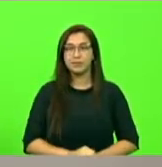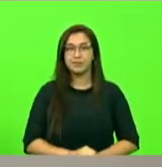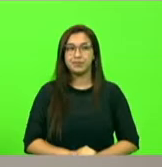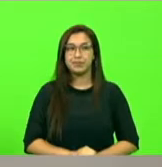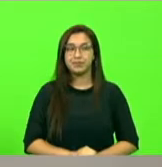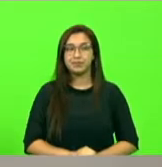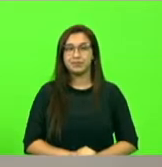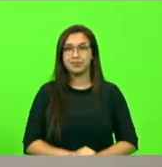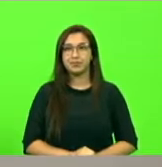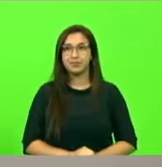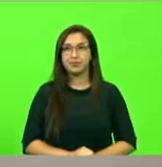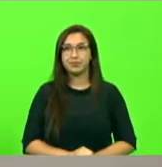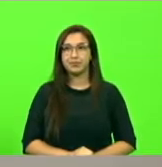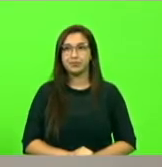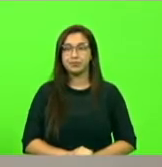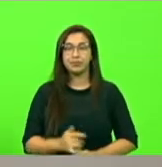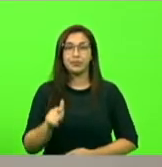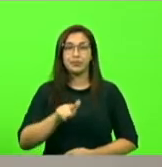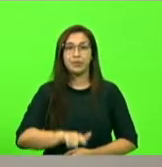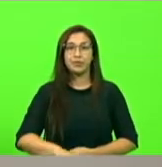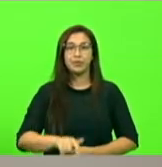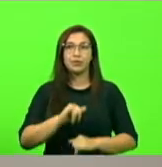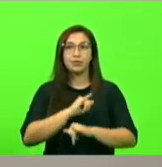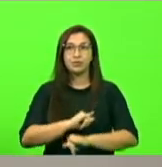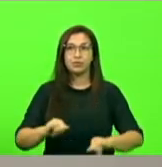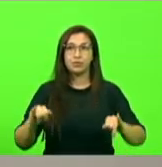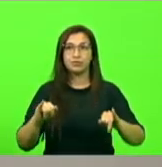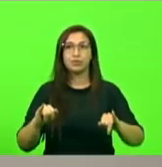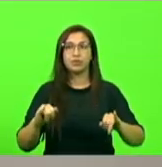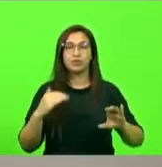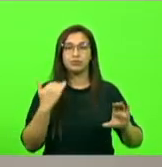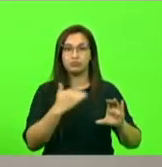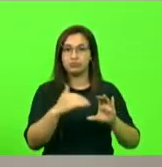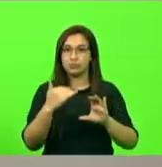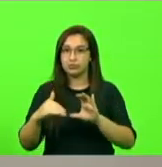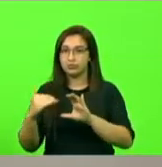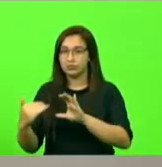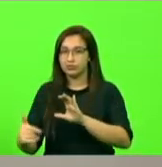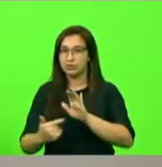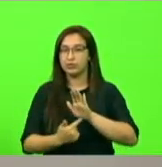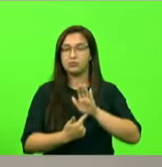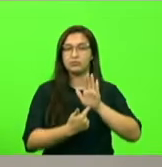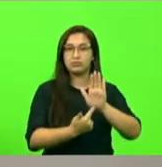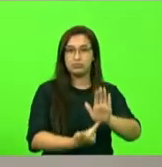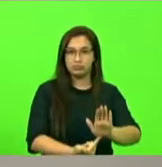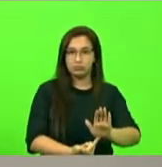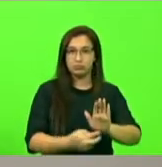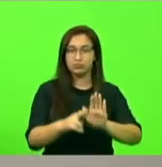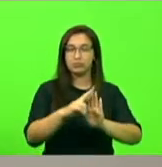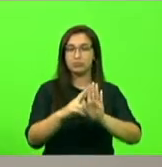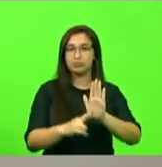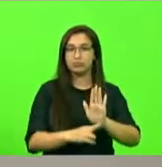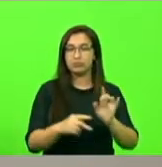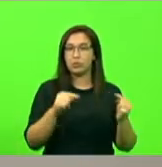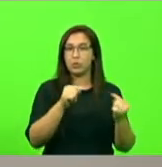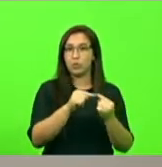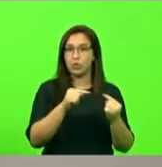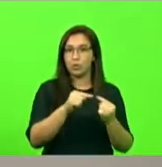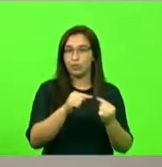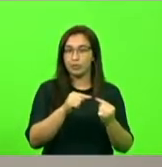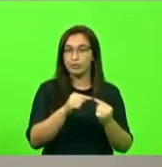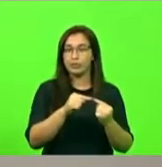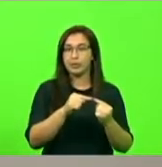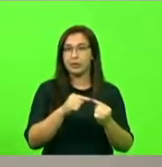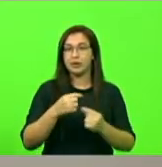Esta presidência comunica que encaminhará os destinatários conforme determina o regimento interno as seguintes